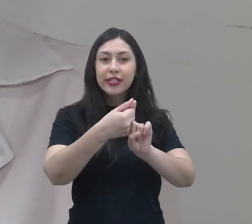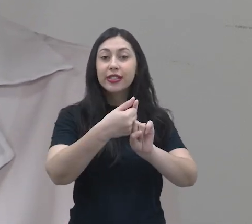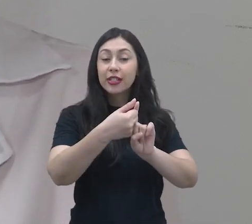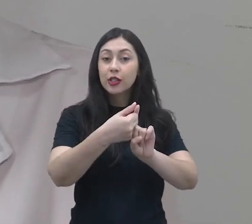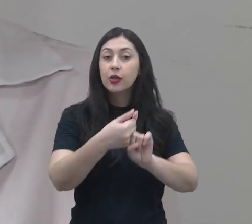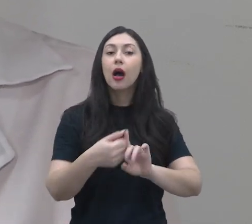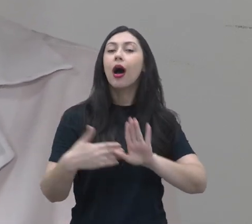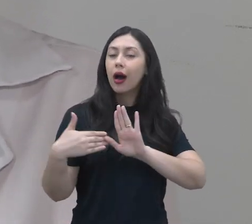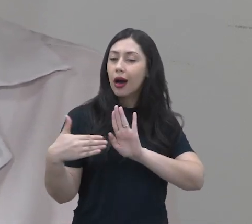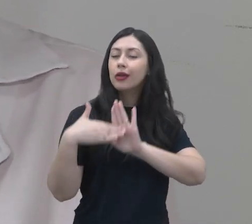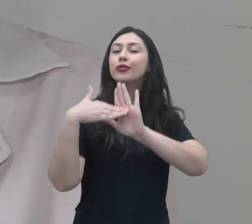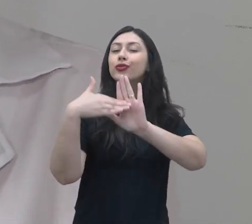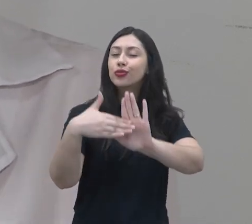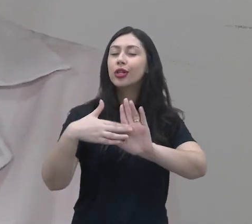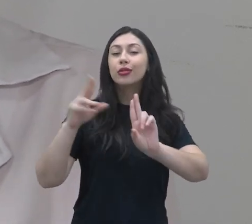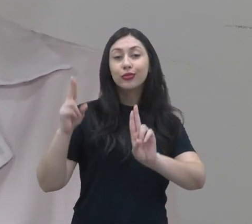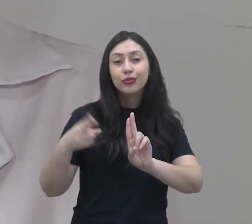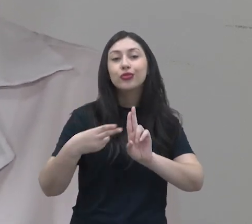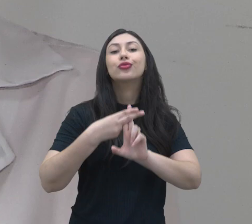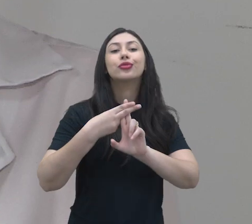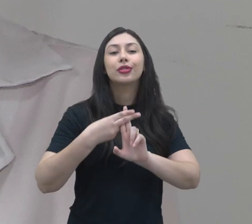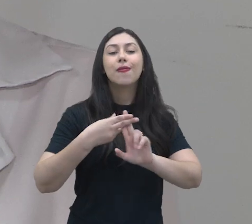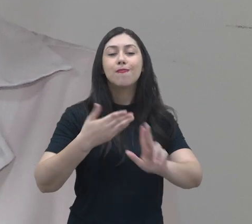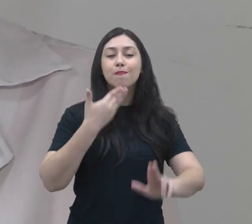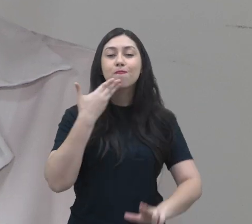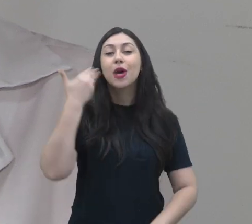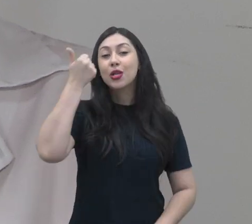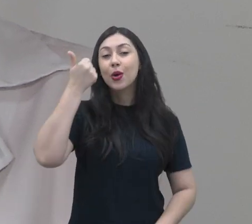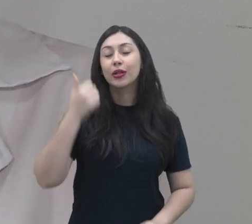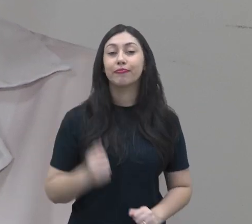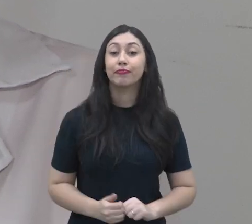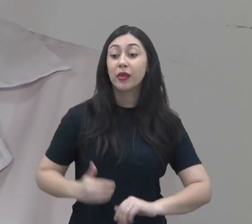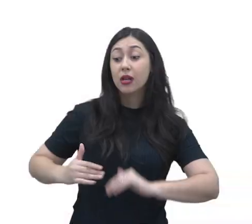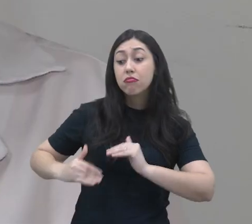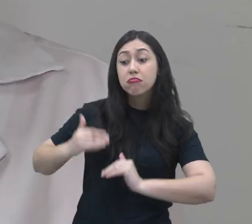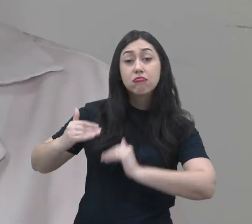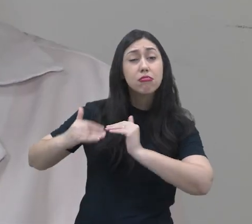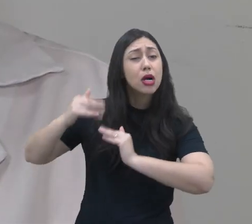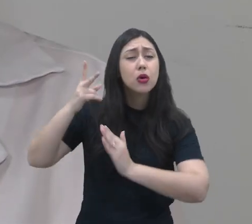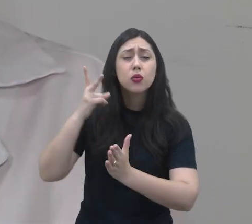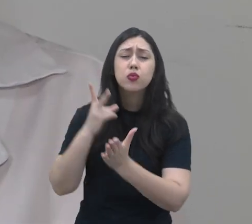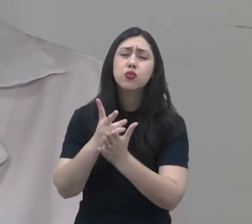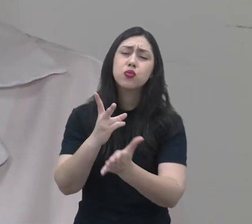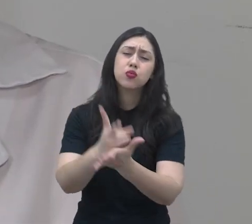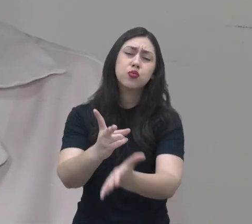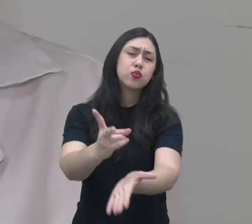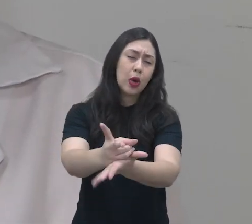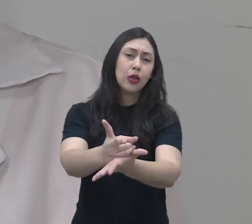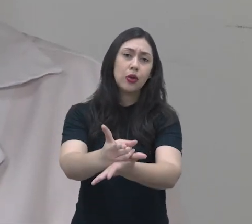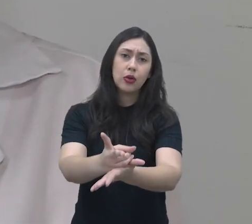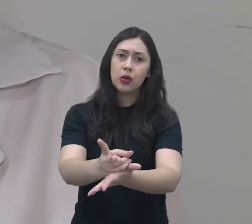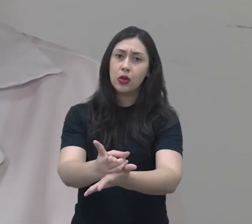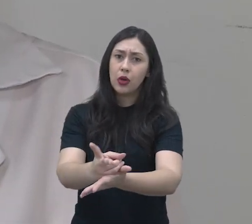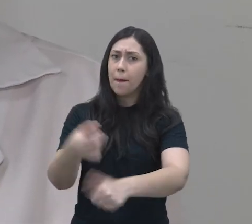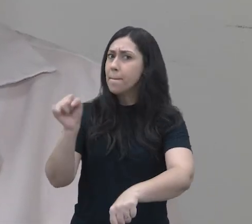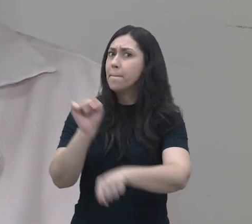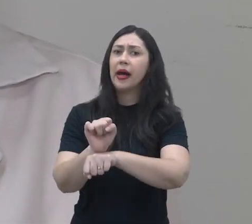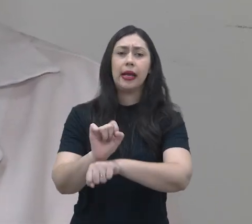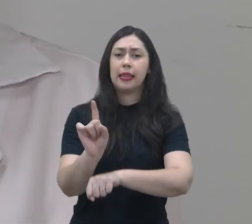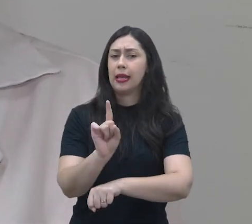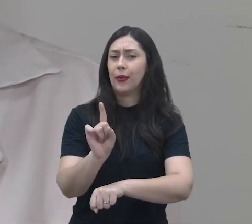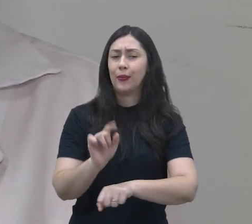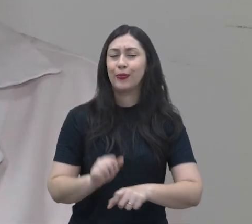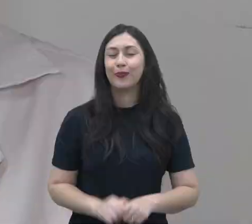vacinas, que a gente se preocupa com isso, nós estamos ajudando a construir o SUS e perpetuar o SUS. É um processo permanente, é um processo contínuo, ele